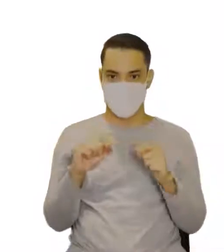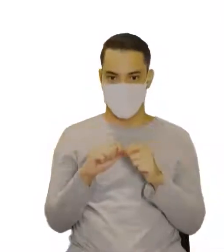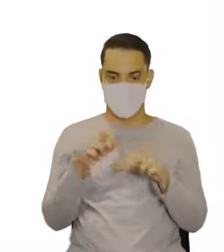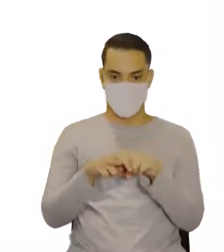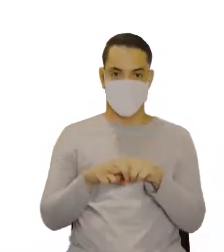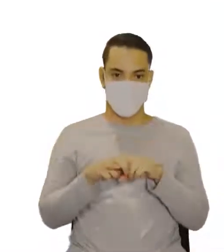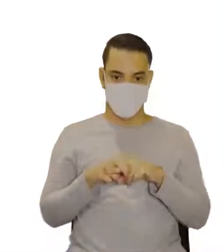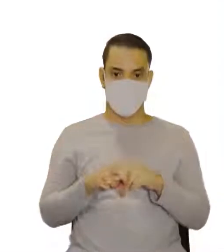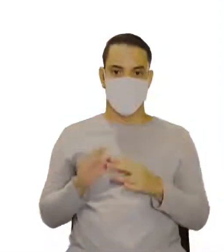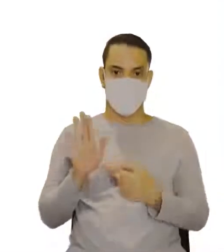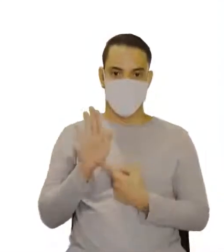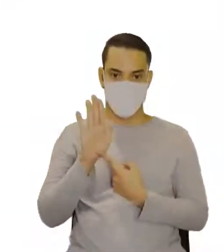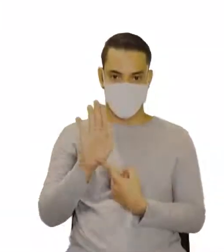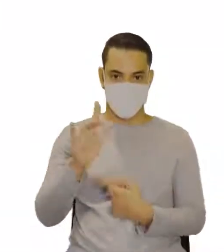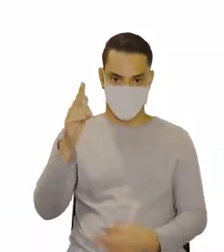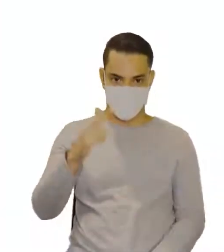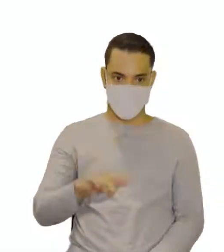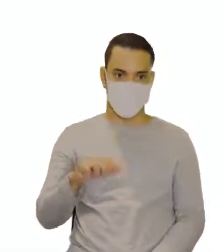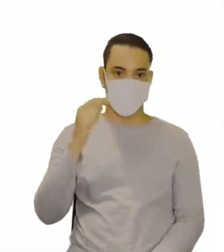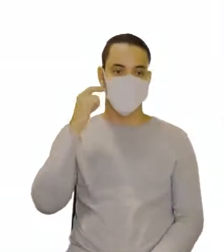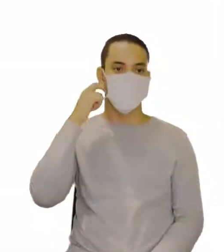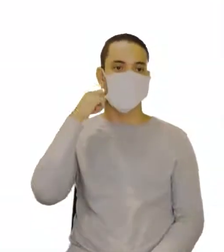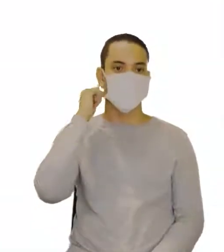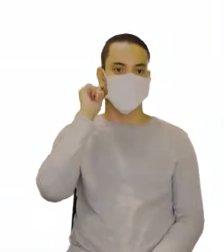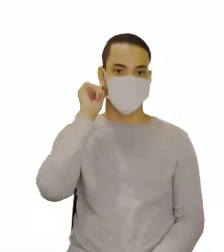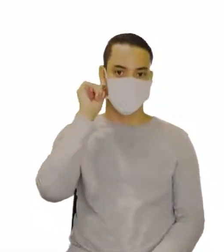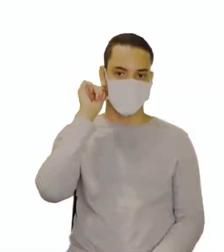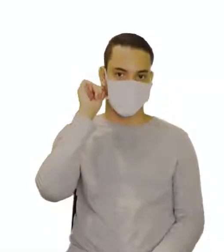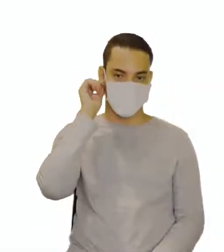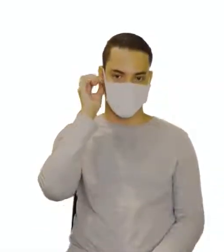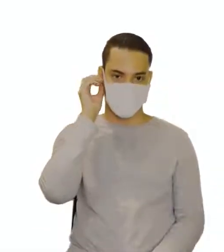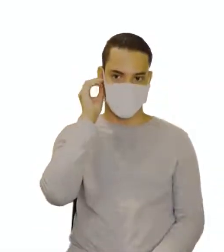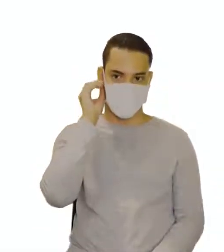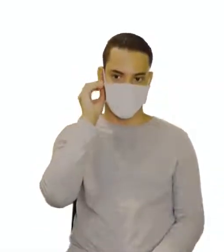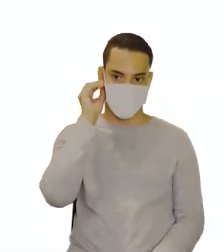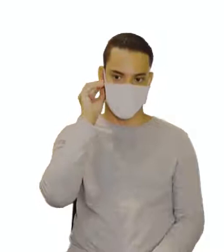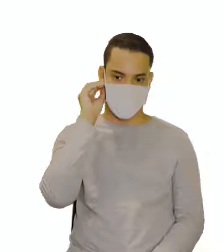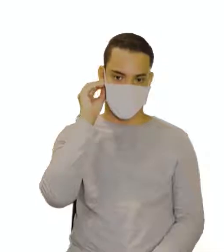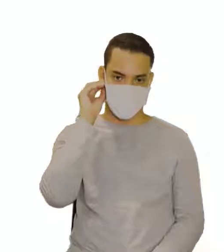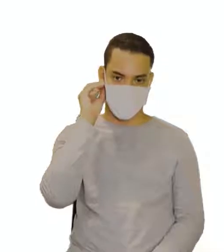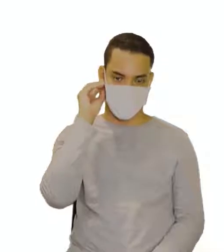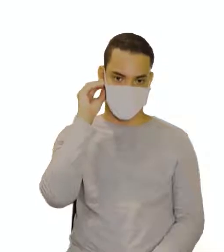colocar o gráfico de novo. Tá aqui o gráfico, ó, tá aqui, ó,